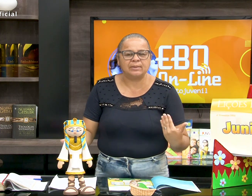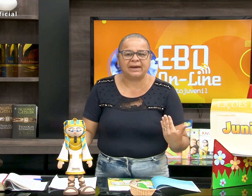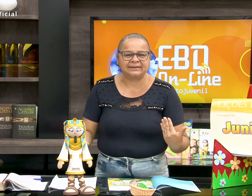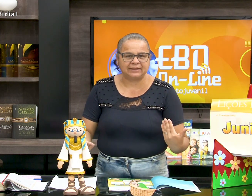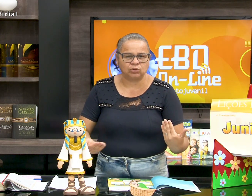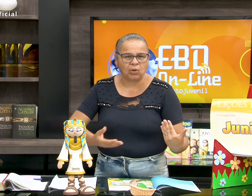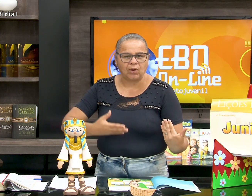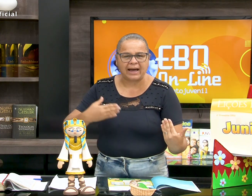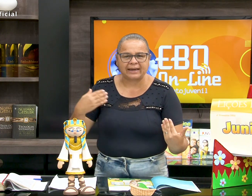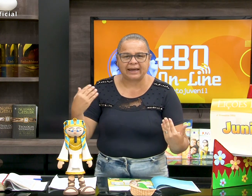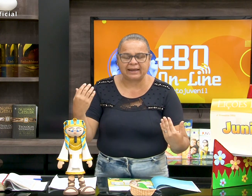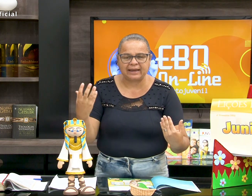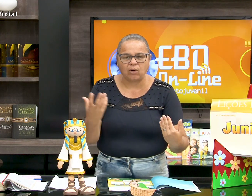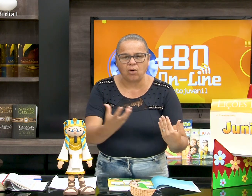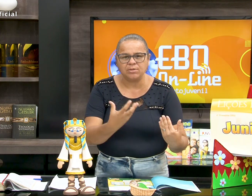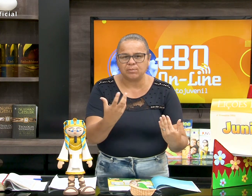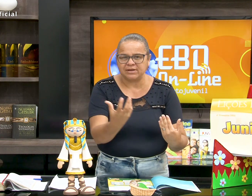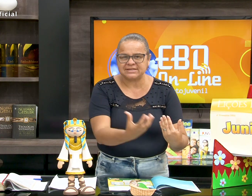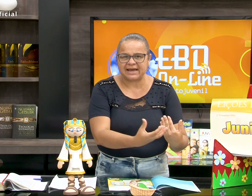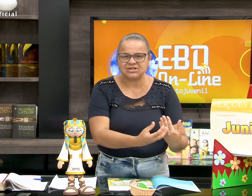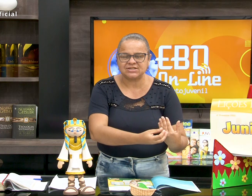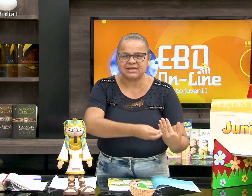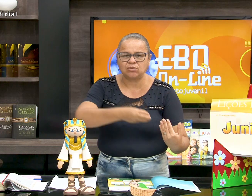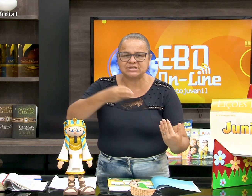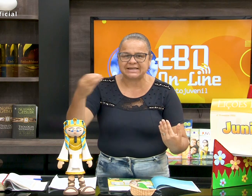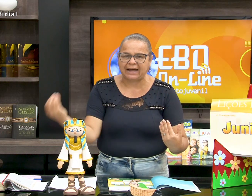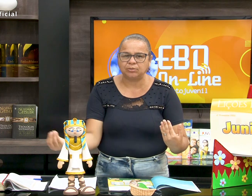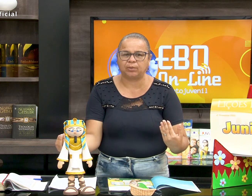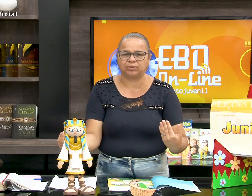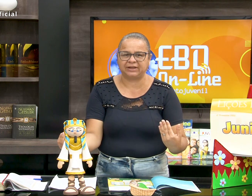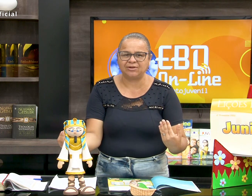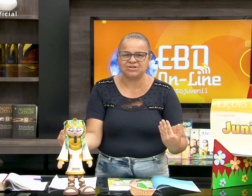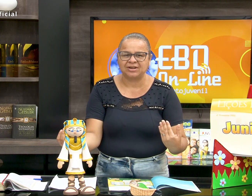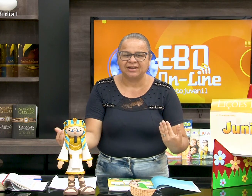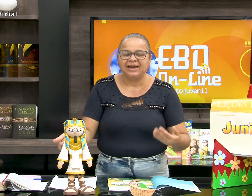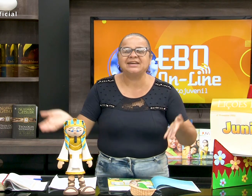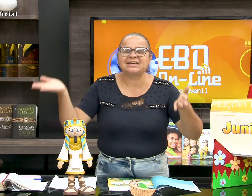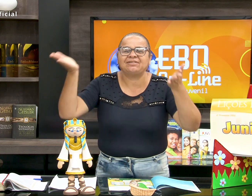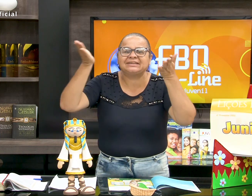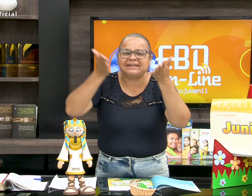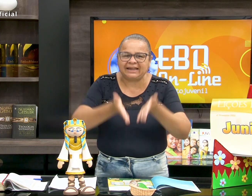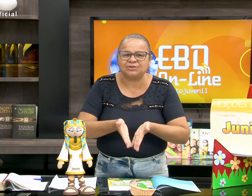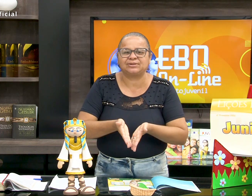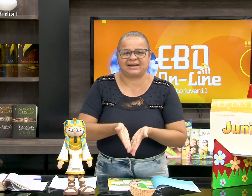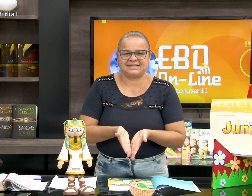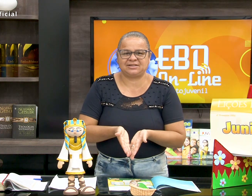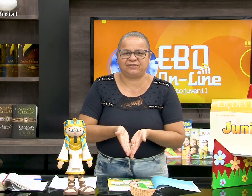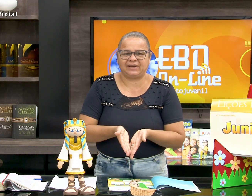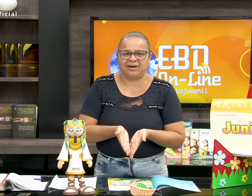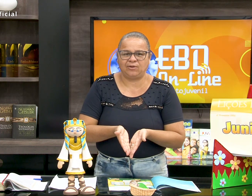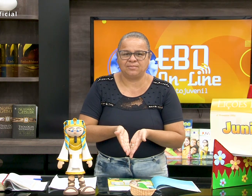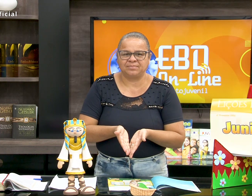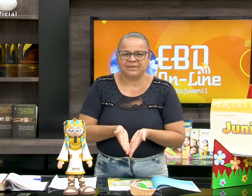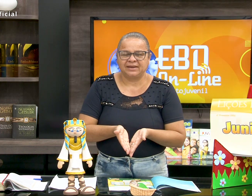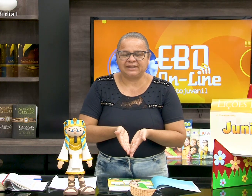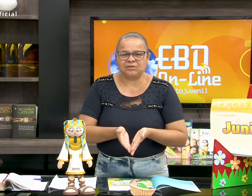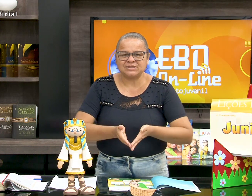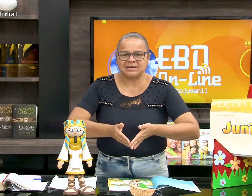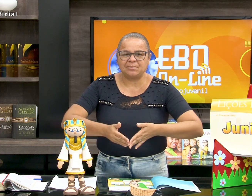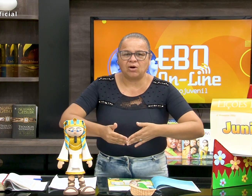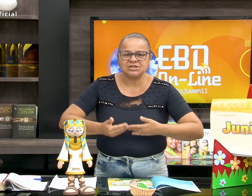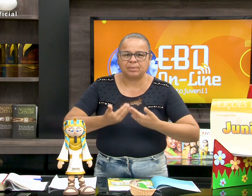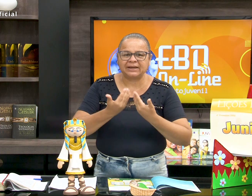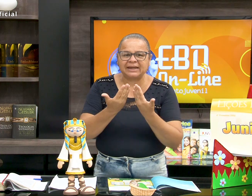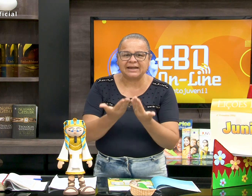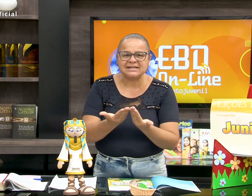o libertador, aquele homem Moisés, que seria usado por Deus, estava dentro da casa do faraó. Então